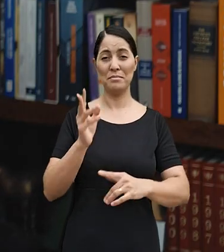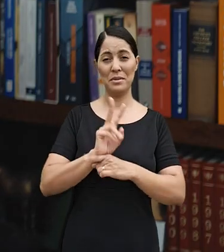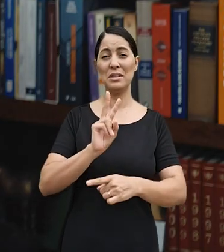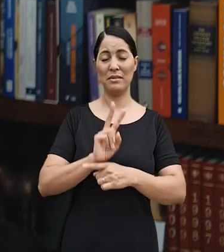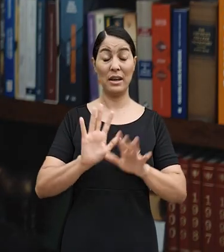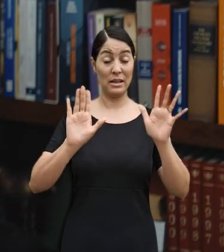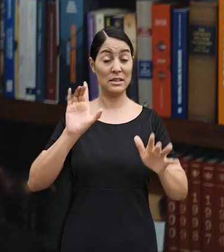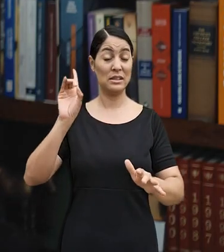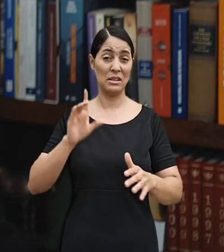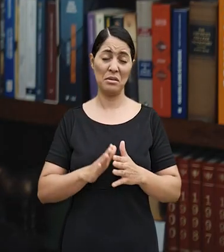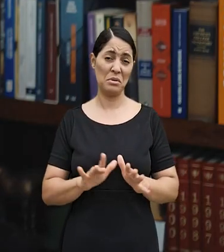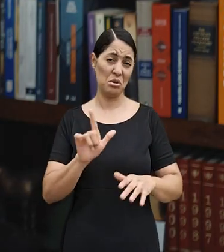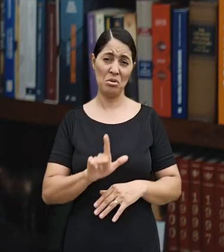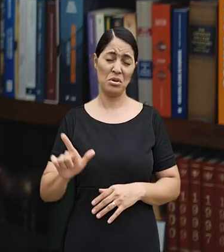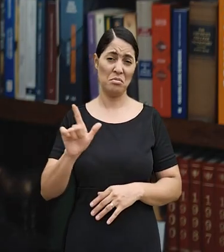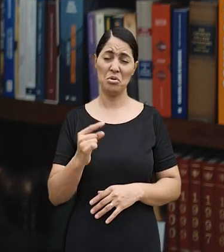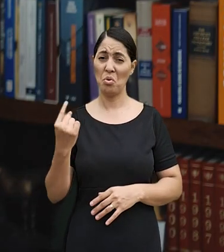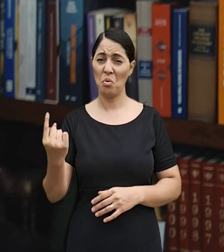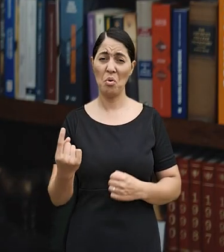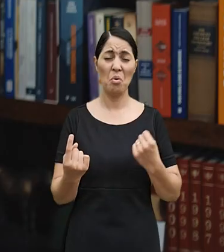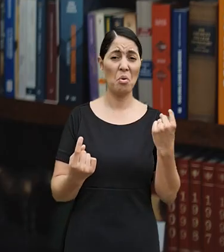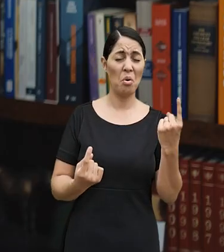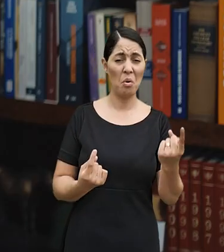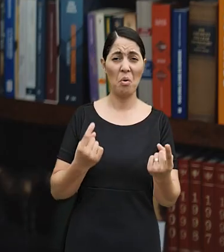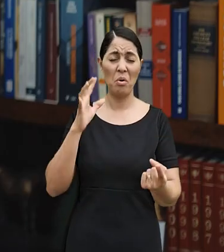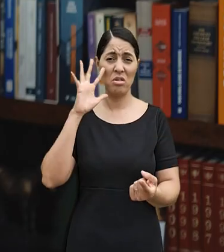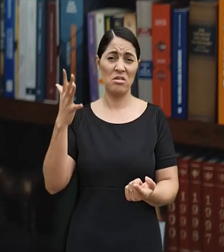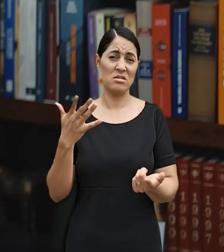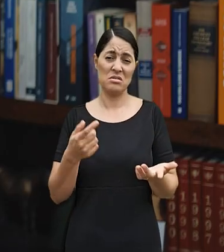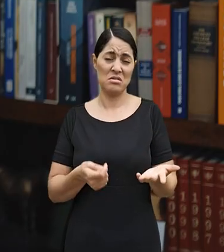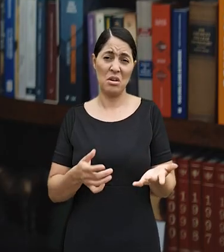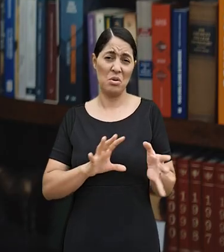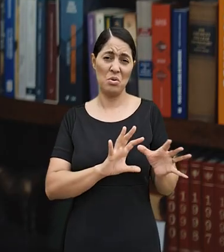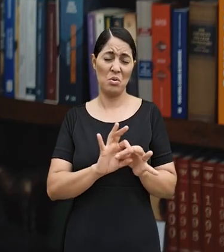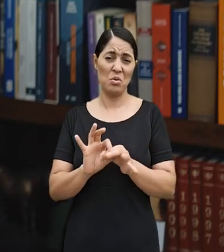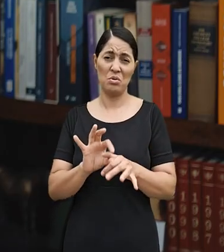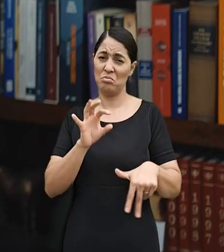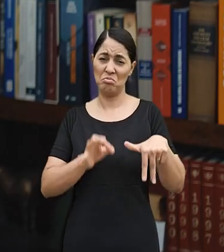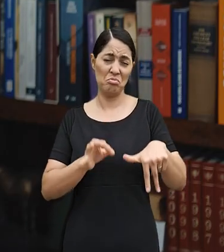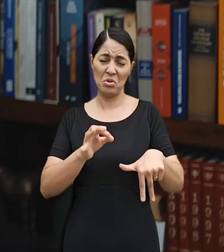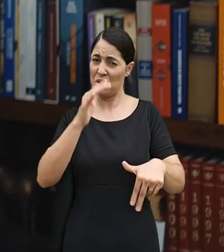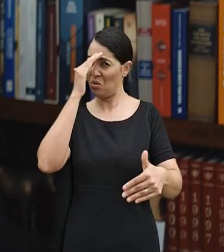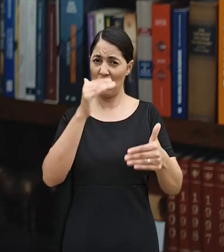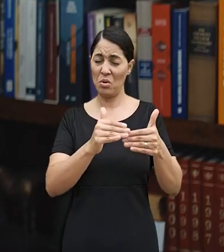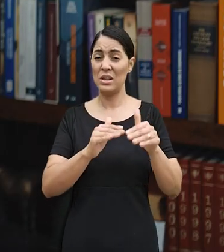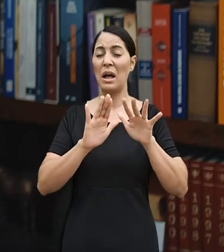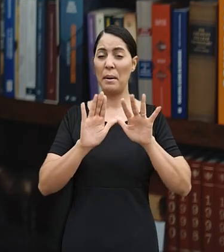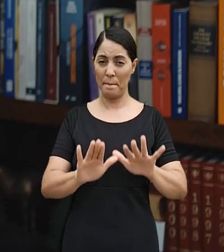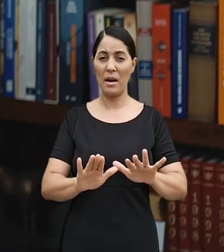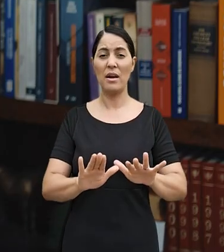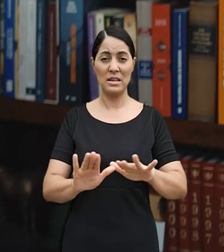Deus, preservada. Claro, você pode criticar uma ou outra decisão, até de natureza judicial, não concordar com ela,